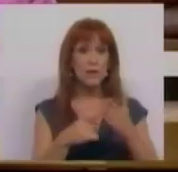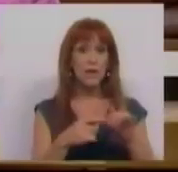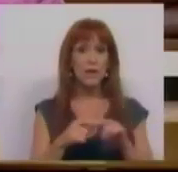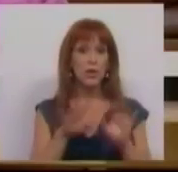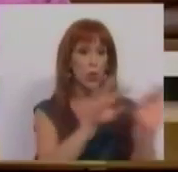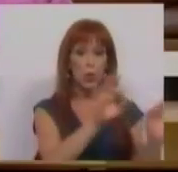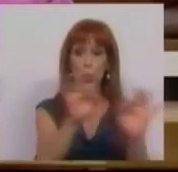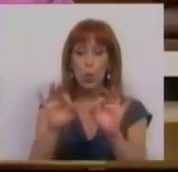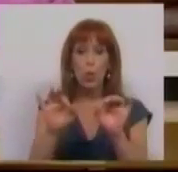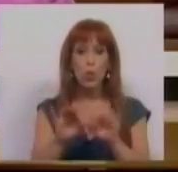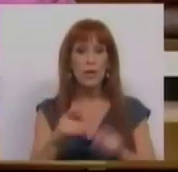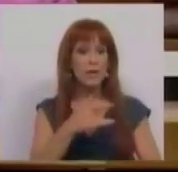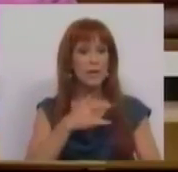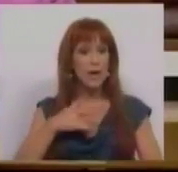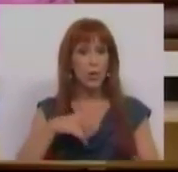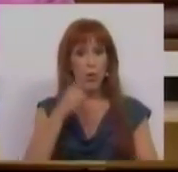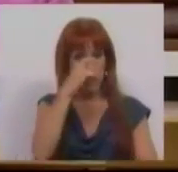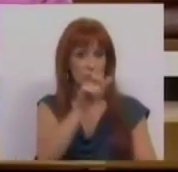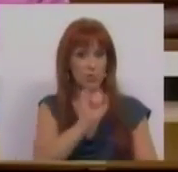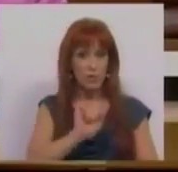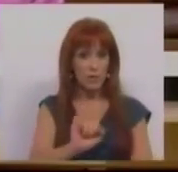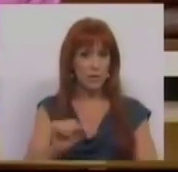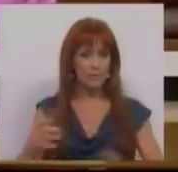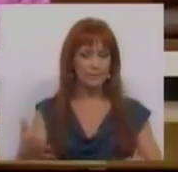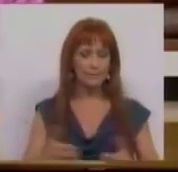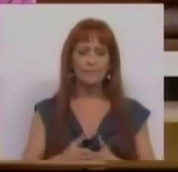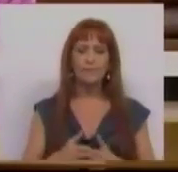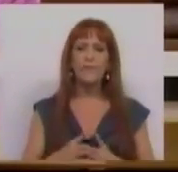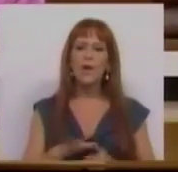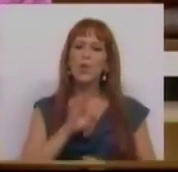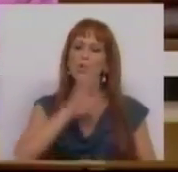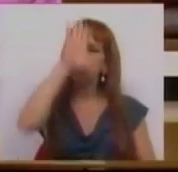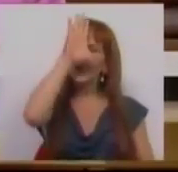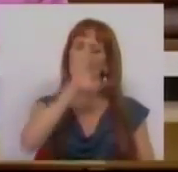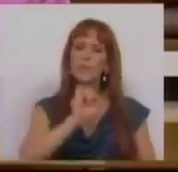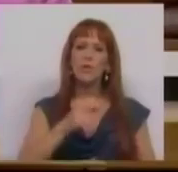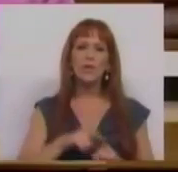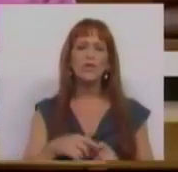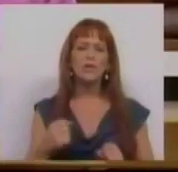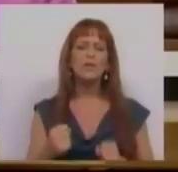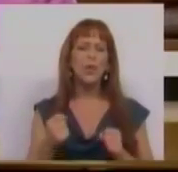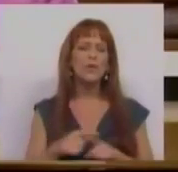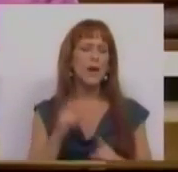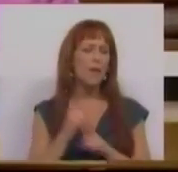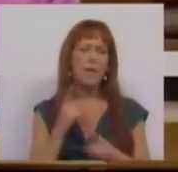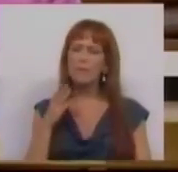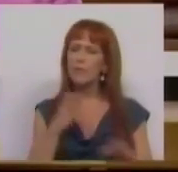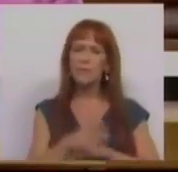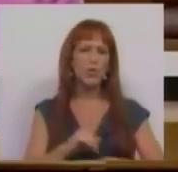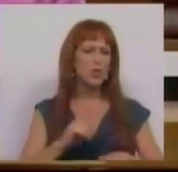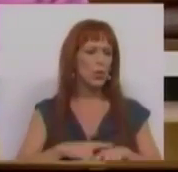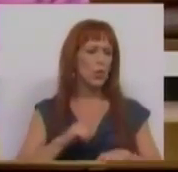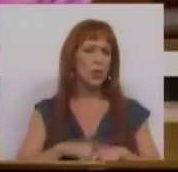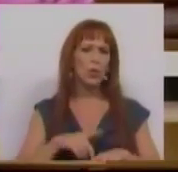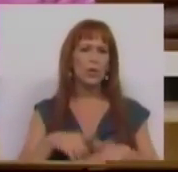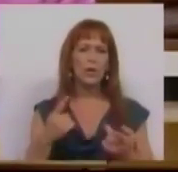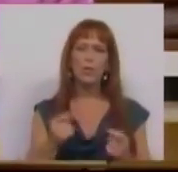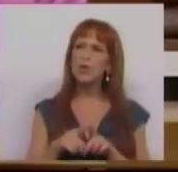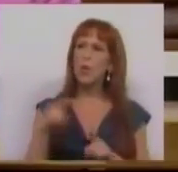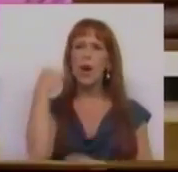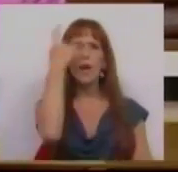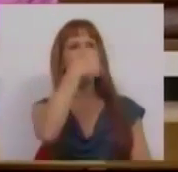necessidades de cuidados em saúde da população. O Sr. Ministro conseguiu manter durante um tempo